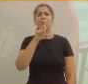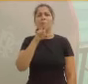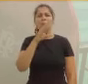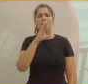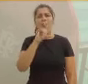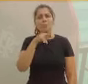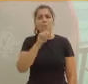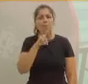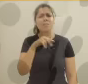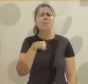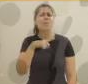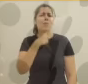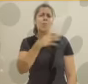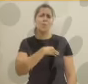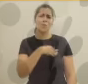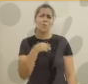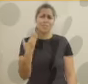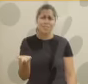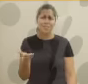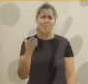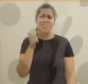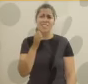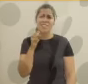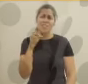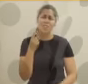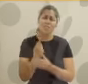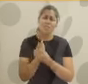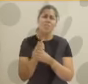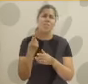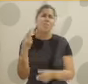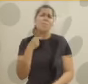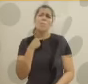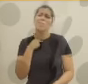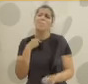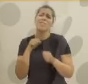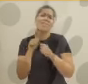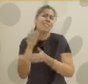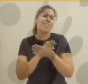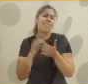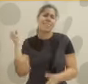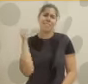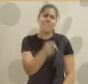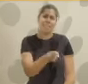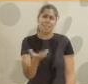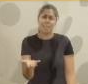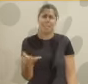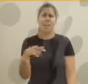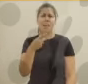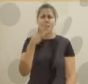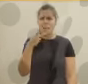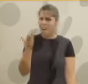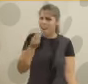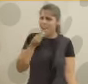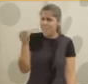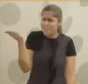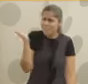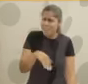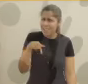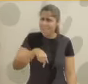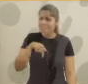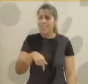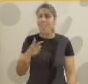Aí eu cheguei para a técnica do Master, a Lucimar, e falei, Lucimar, olha só, eu tenho um filho assim, assado. Pô, não